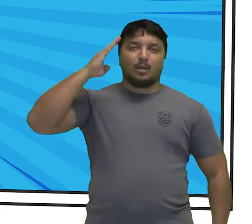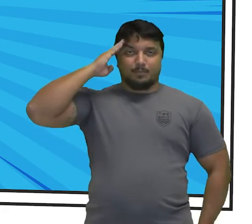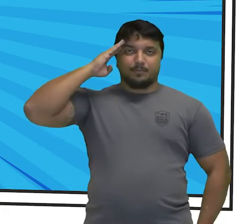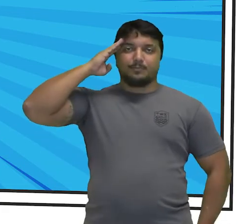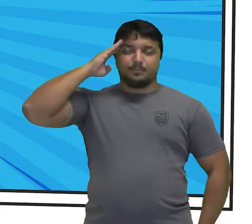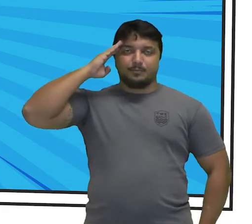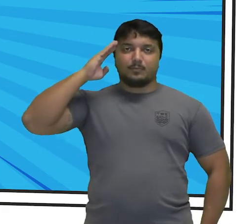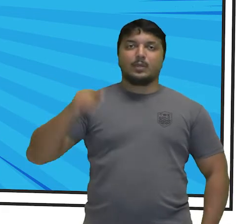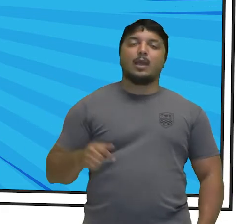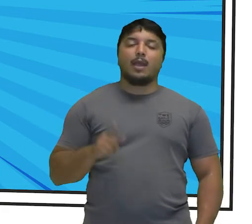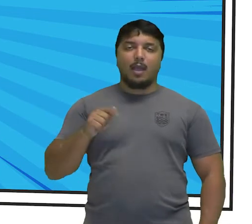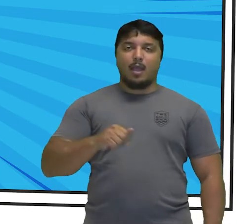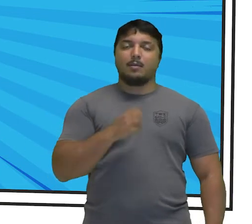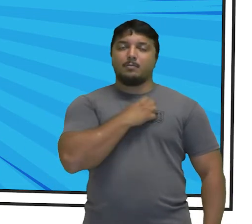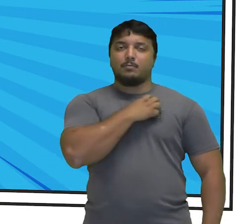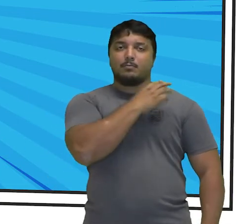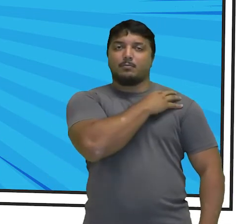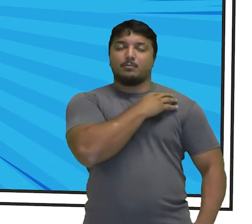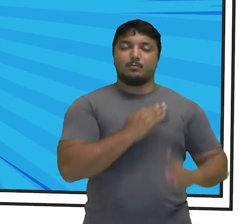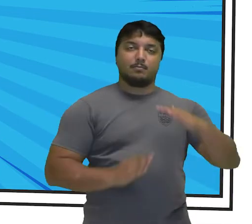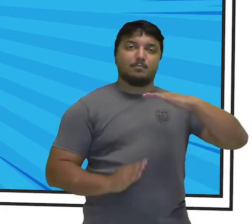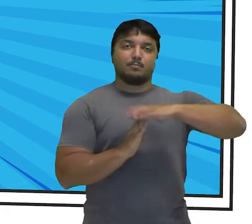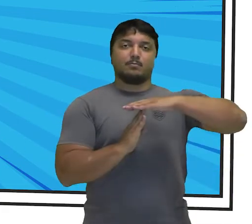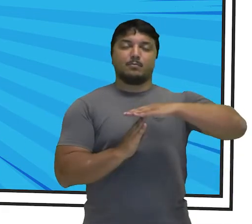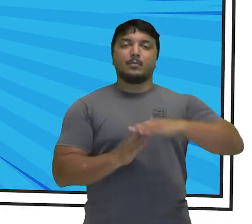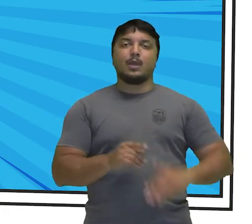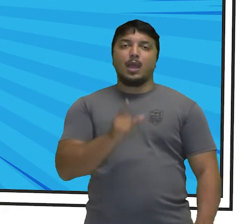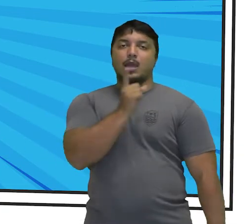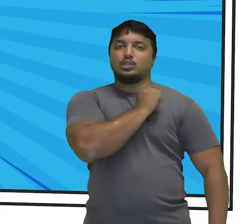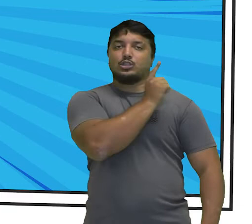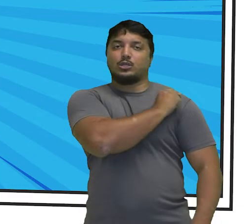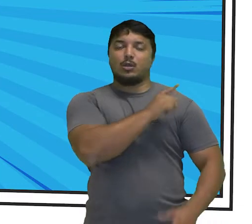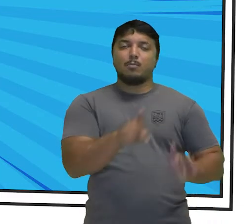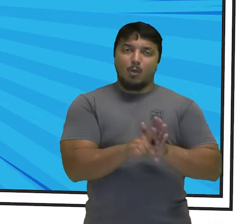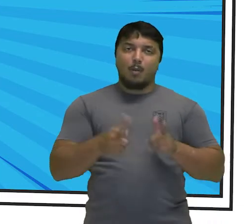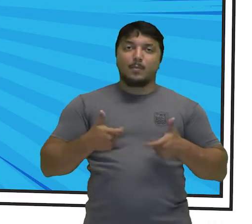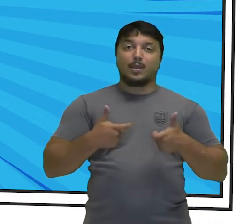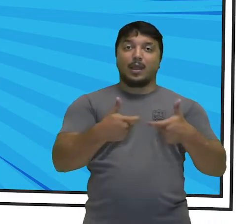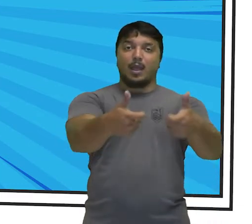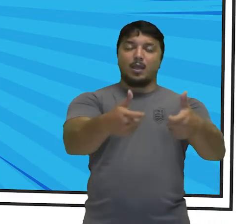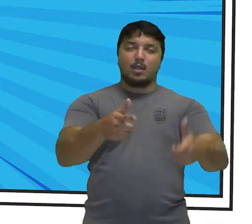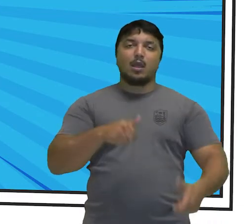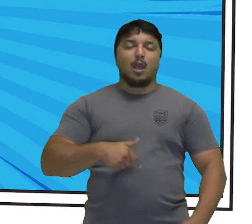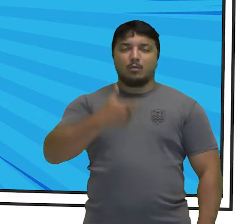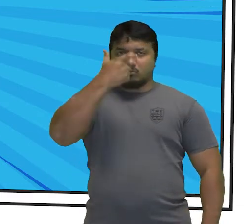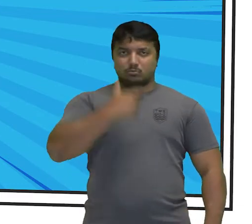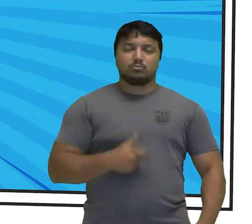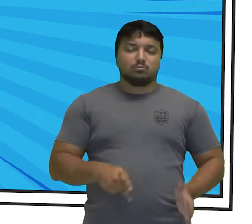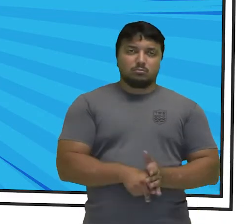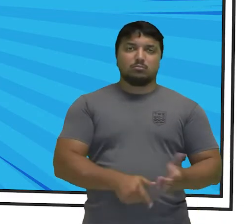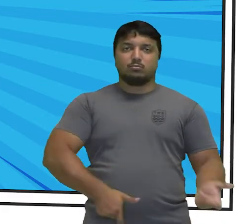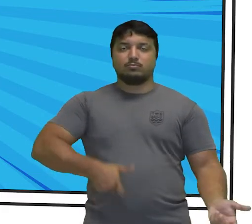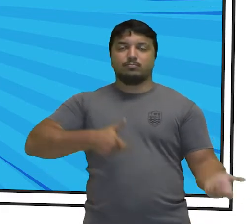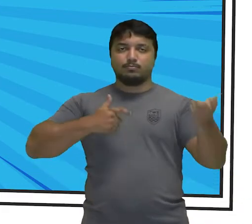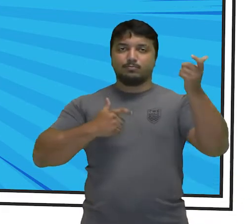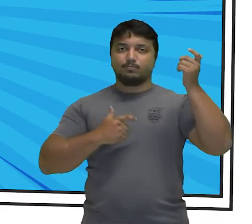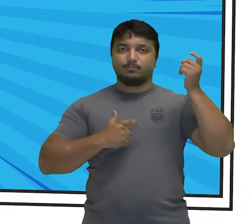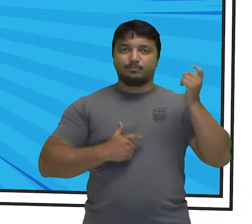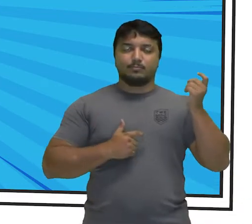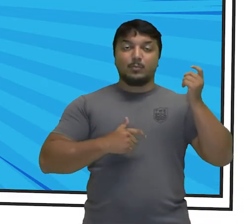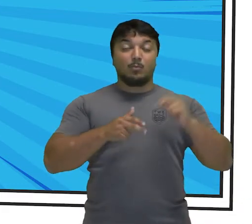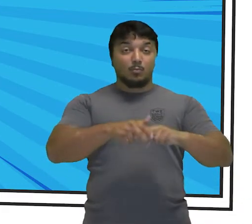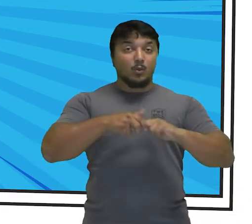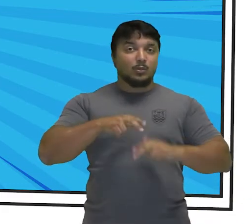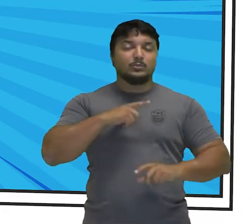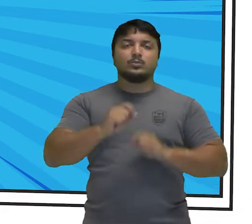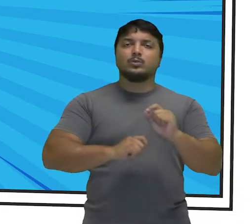eram marechais do exército, eles eram generais de guerra, eles eram homens das armas. Por isso, como eles eram homens